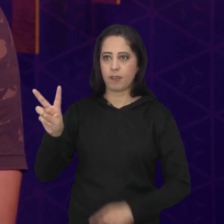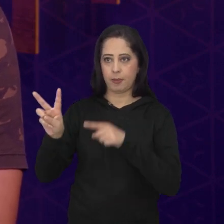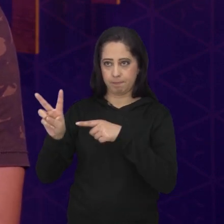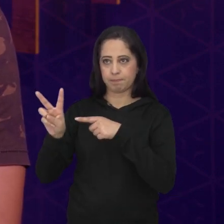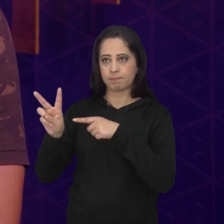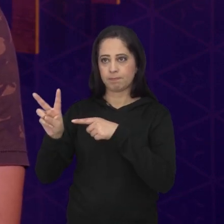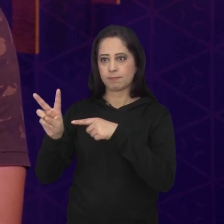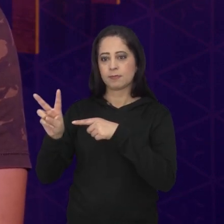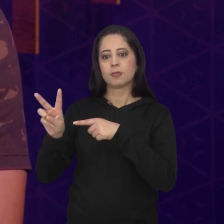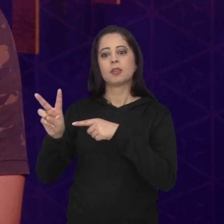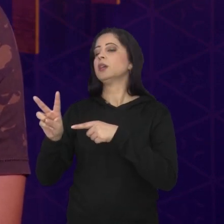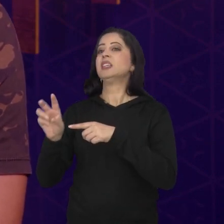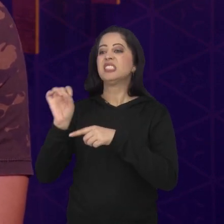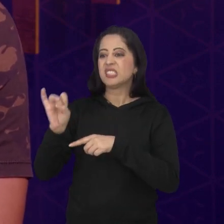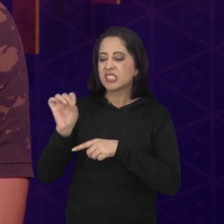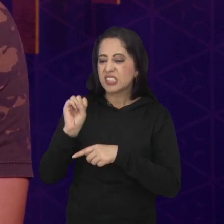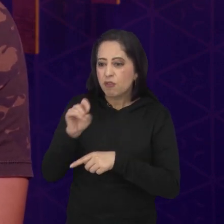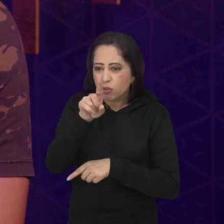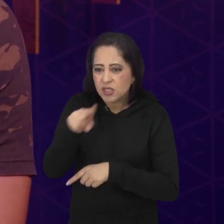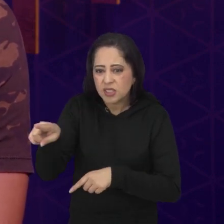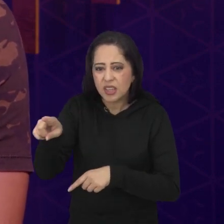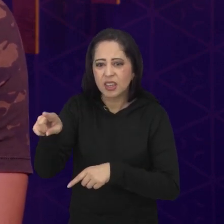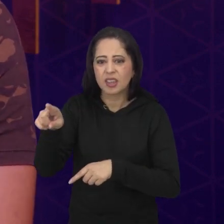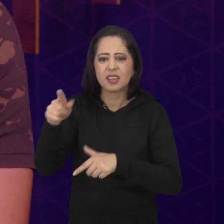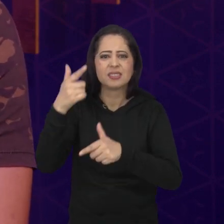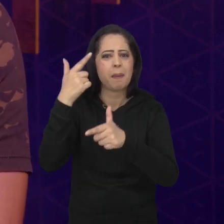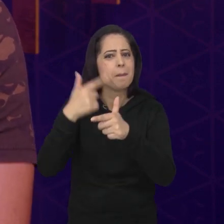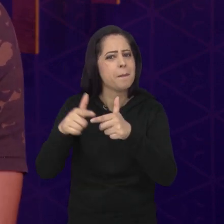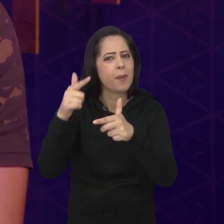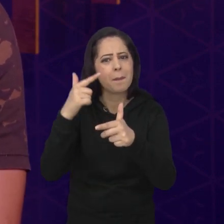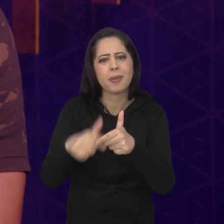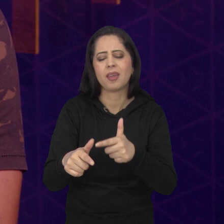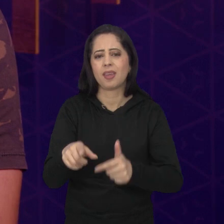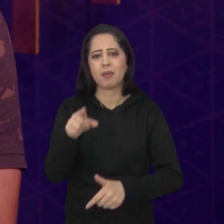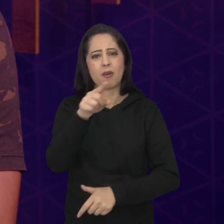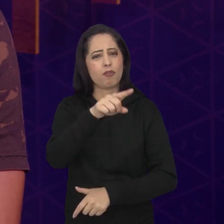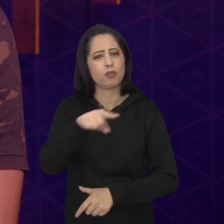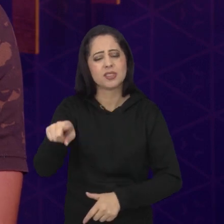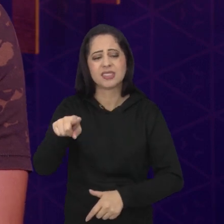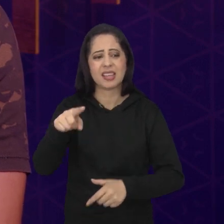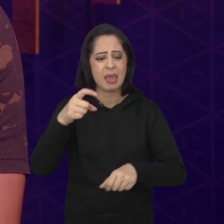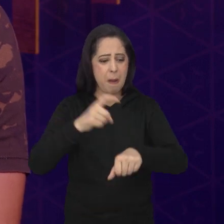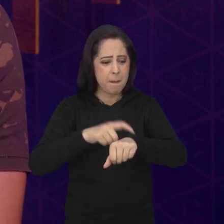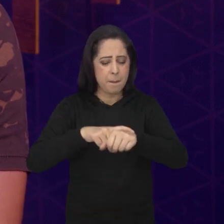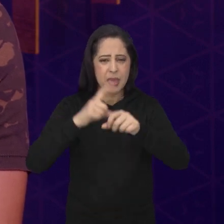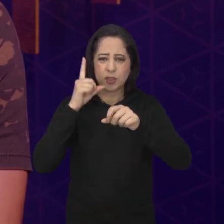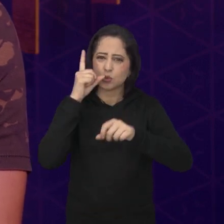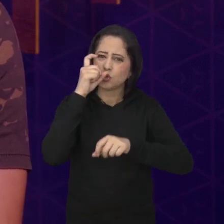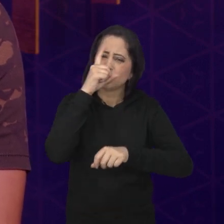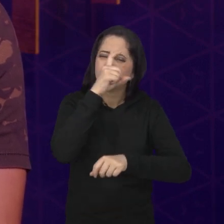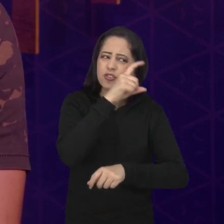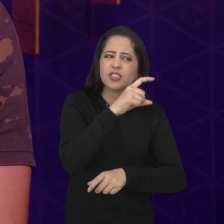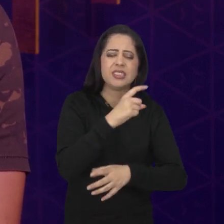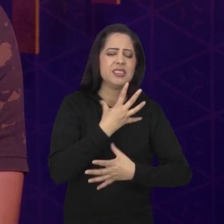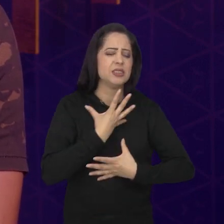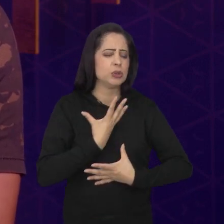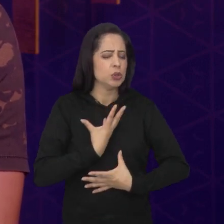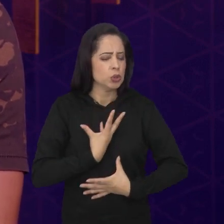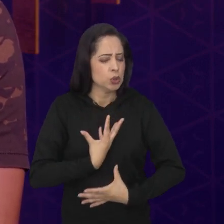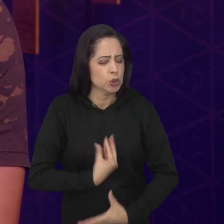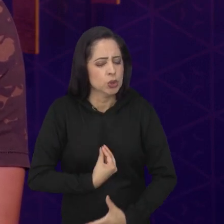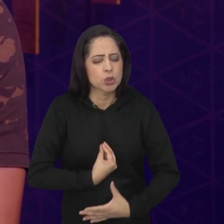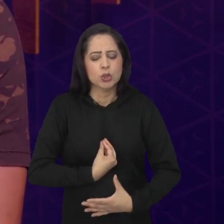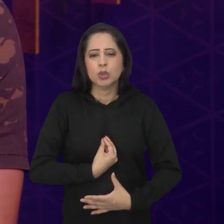Centro de Valorização da Vida, que, cara, se você tá passando por isso, se você tá num momento que você não